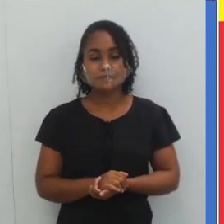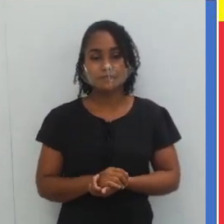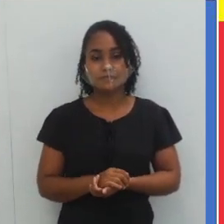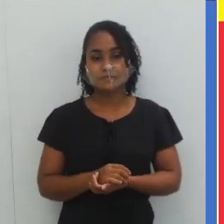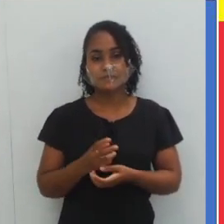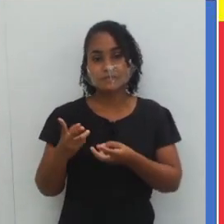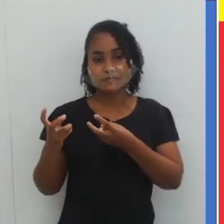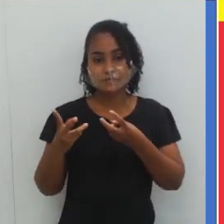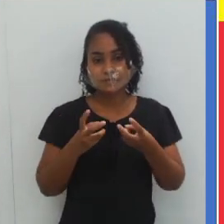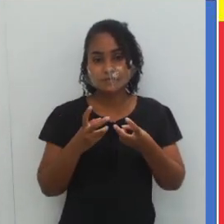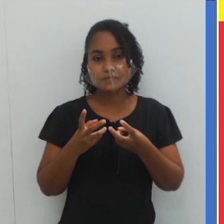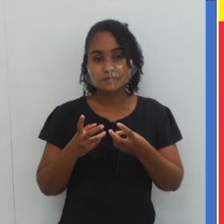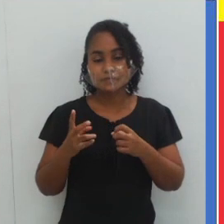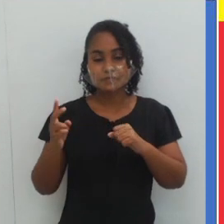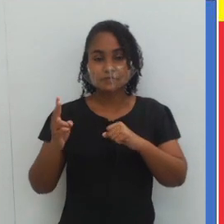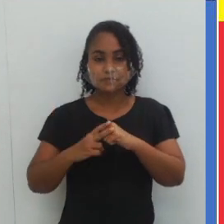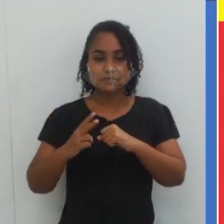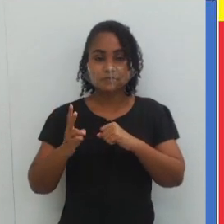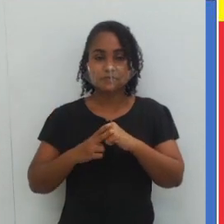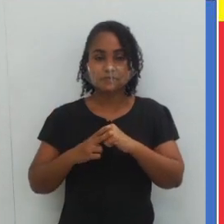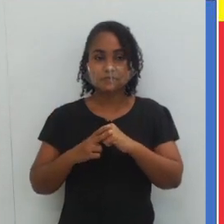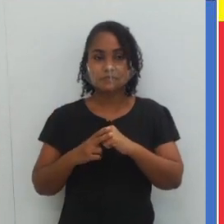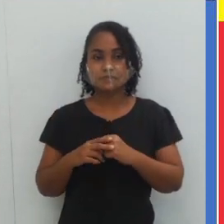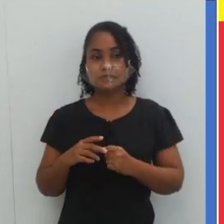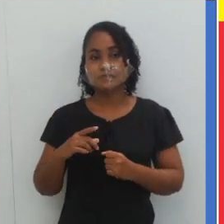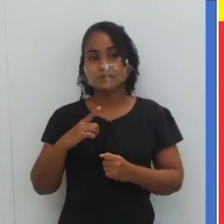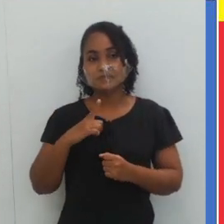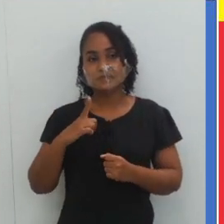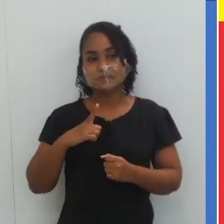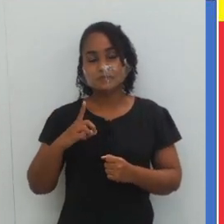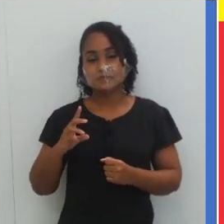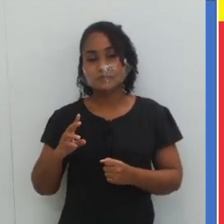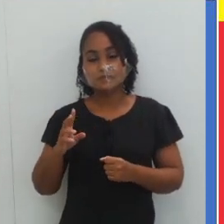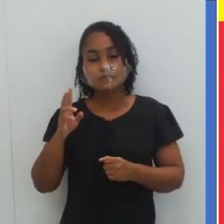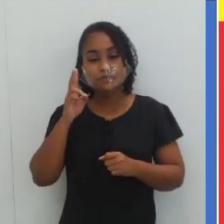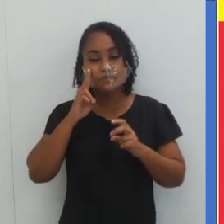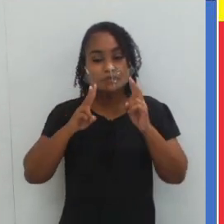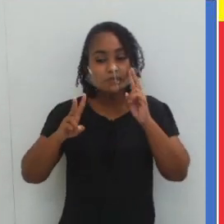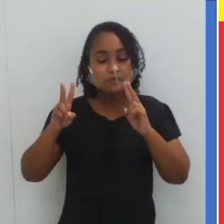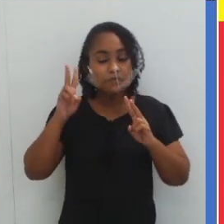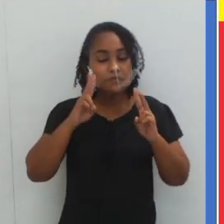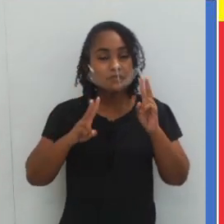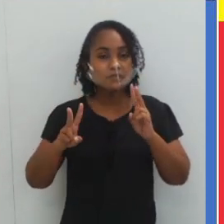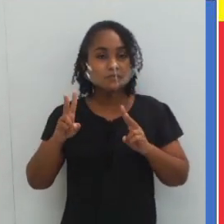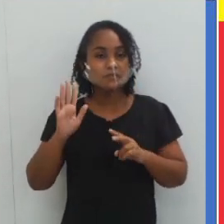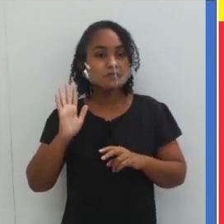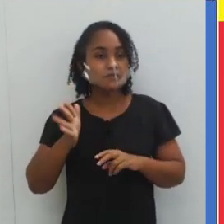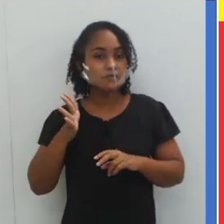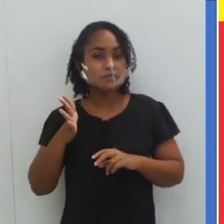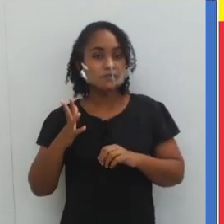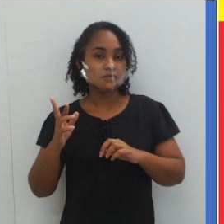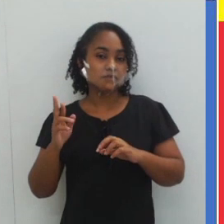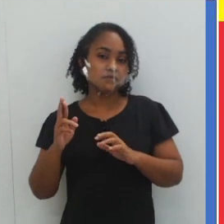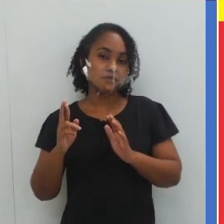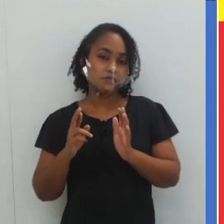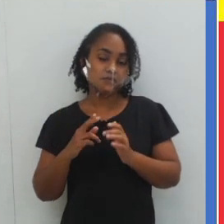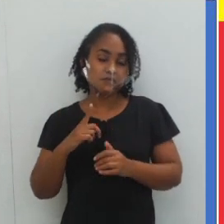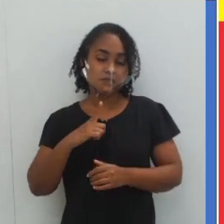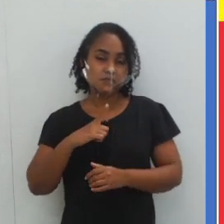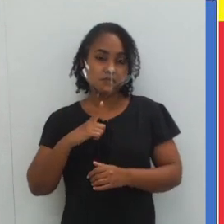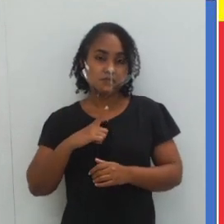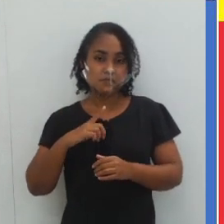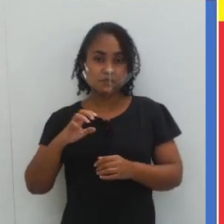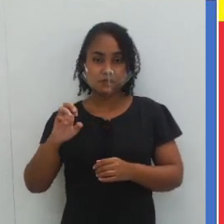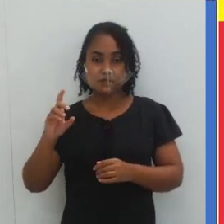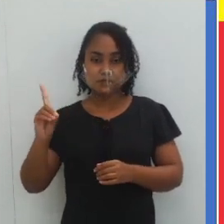Então, percebam aí, eu trouxe os verbos no infinitivo, watch, assistir. Ele é um verbo regular, então